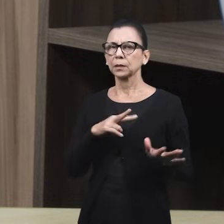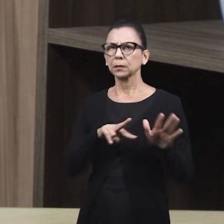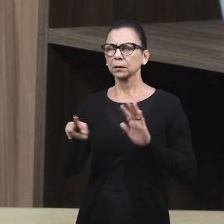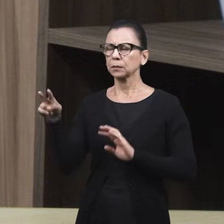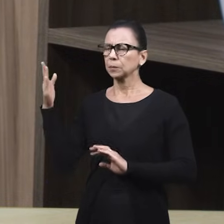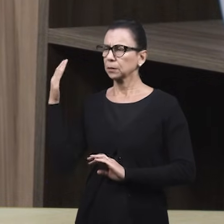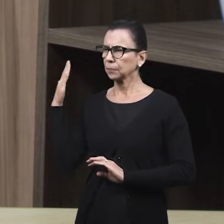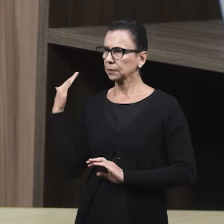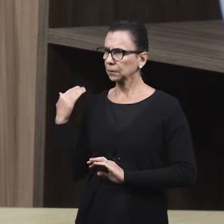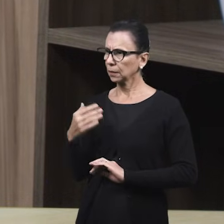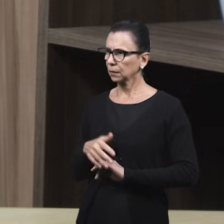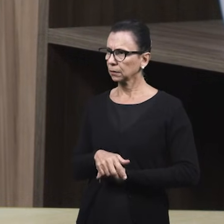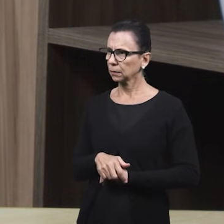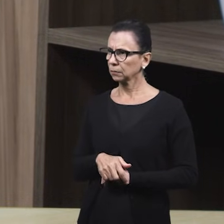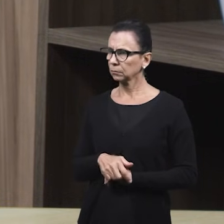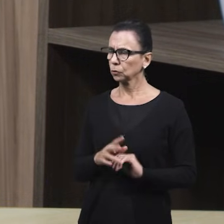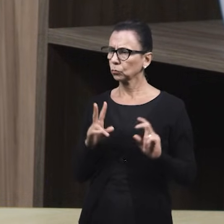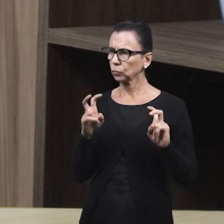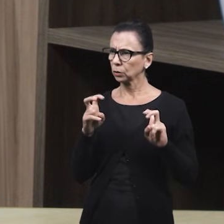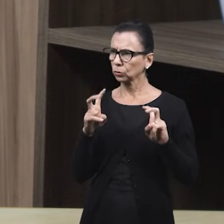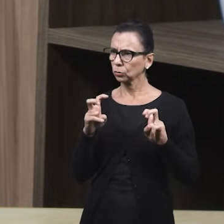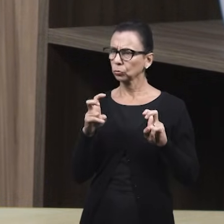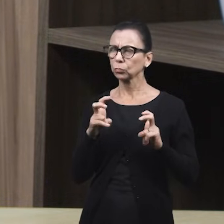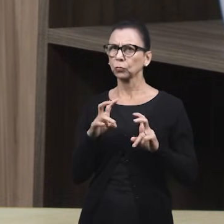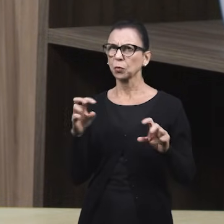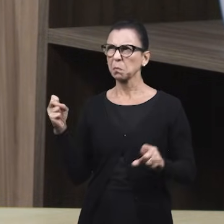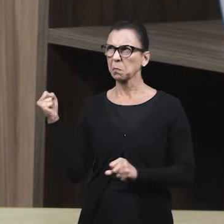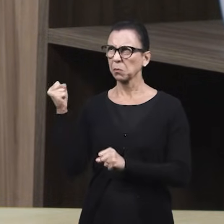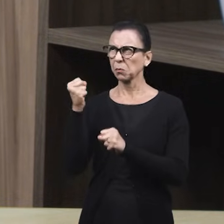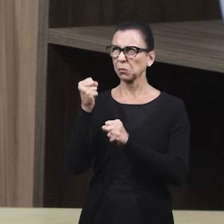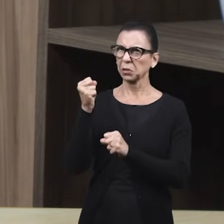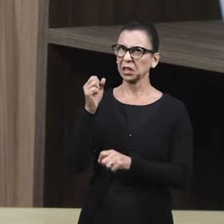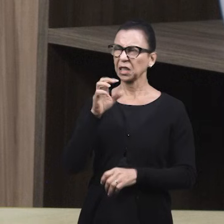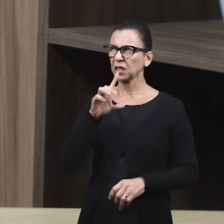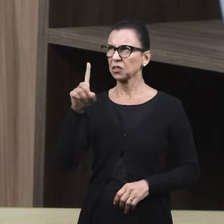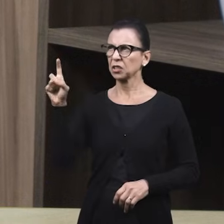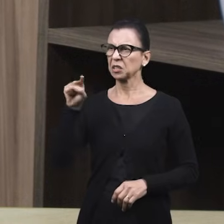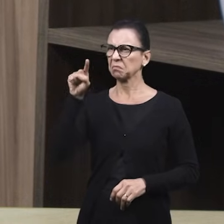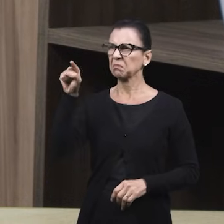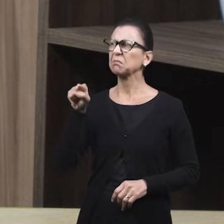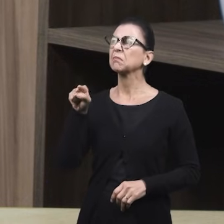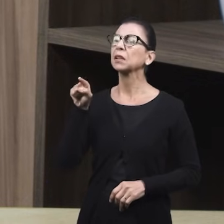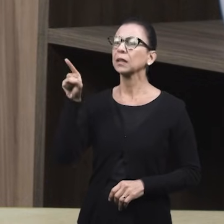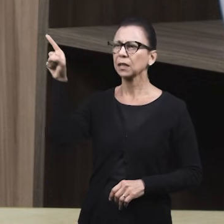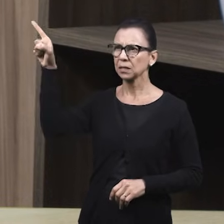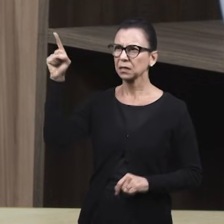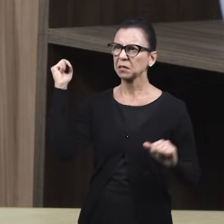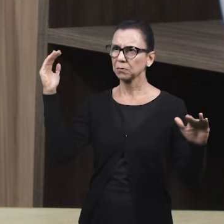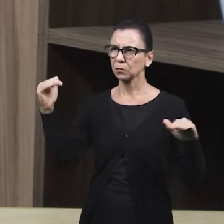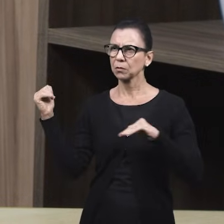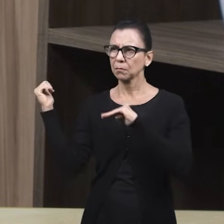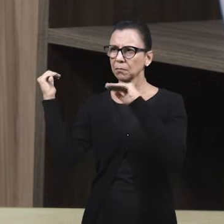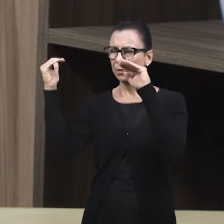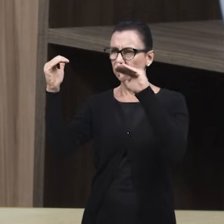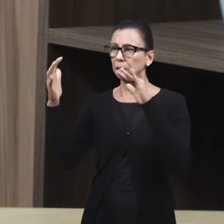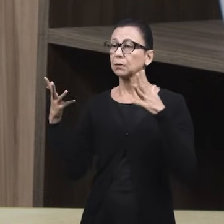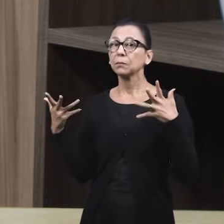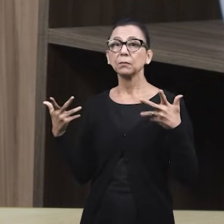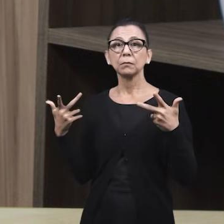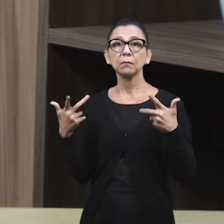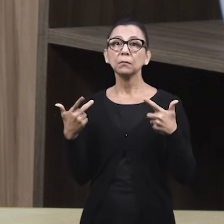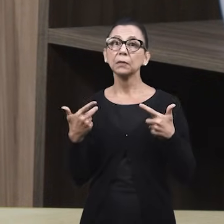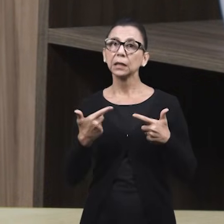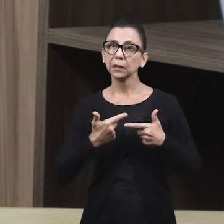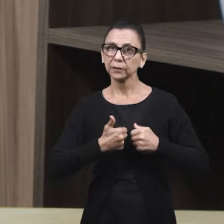grandiosidade de Deus, de quem é este ser supremo, glorioso, maravilhoso,